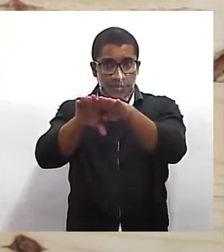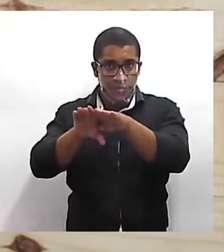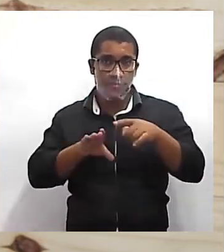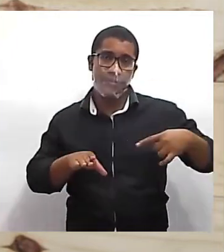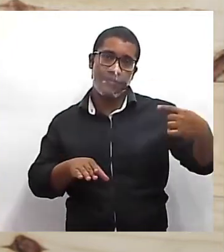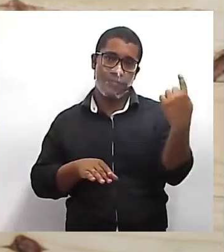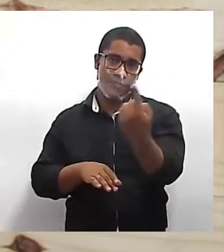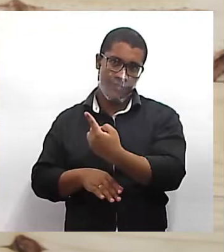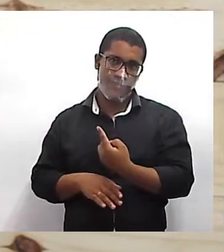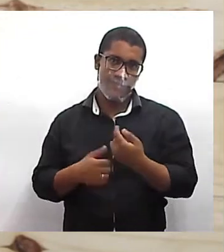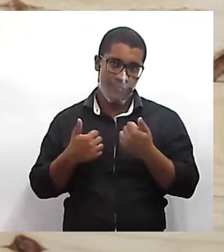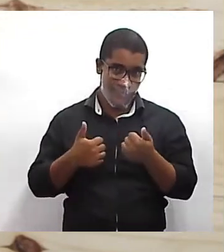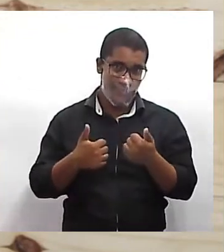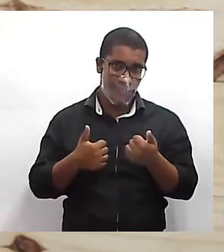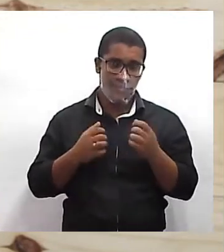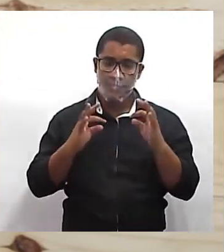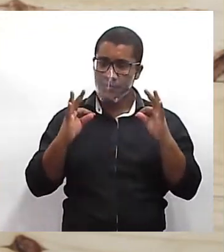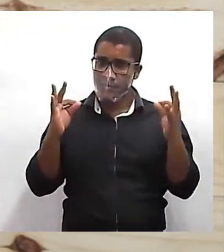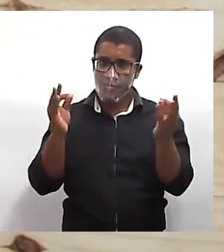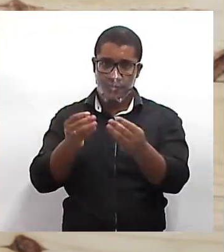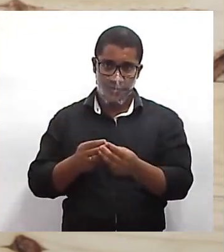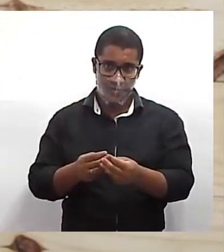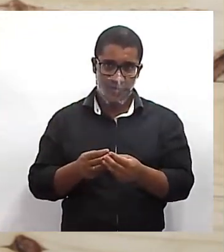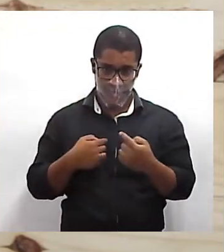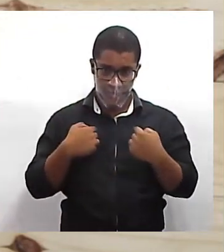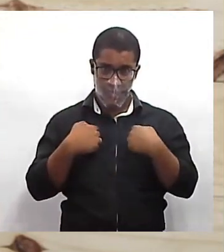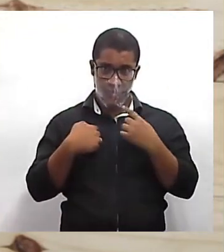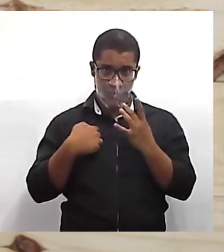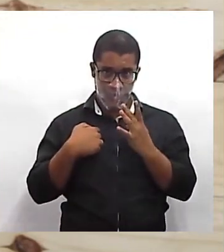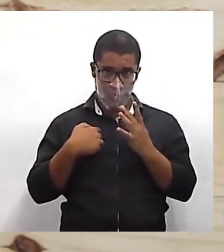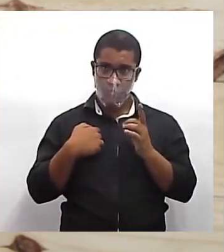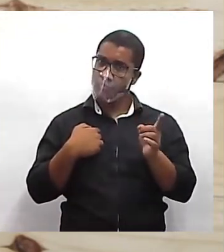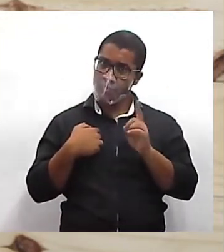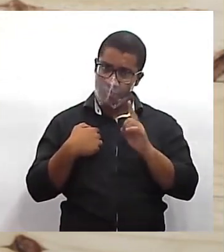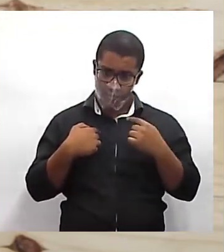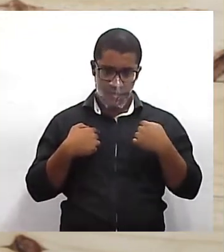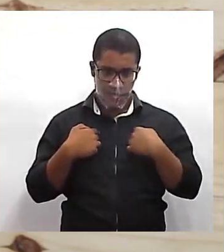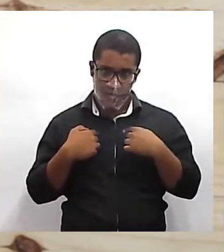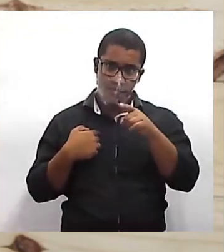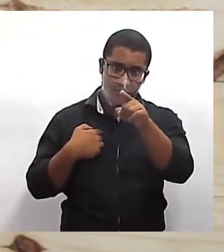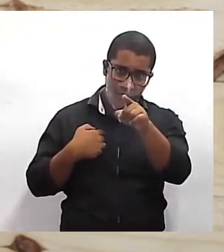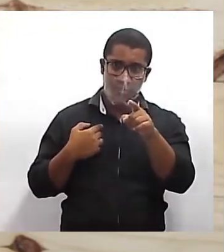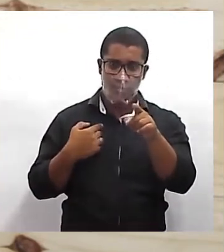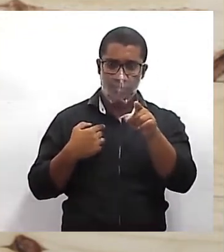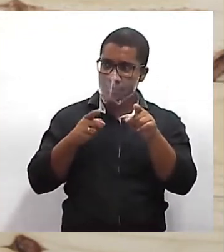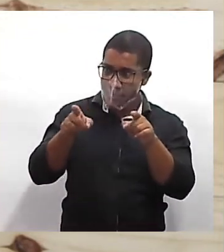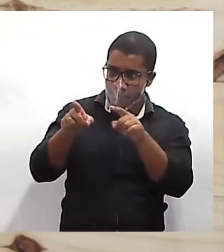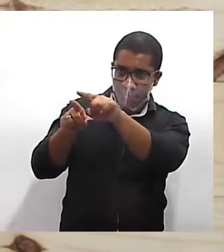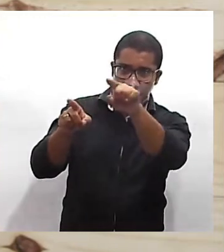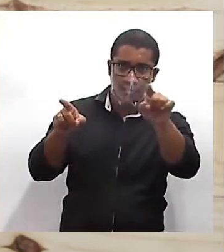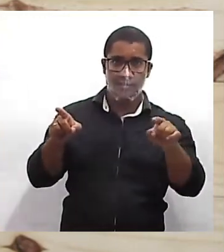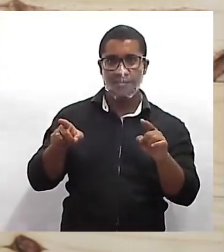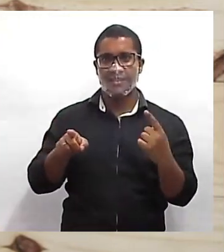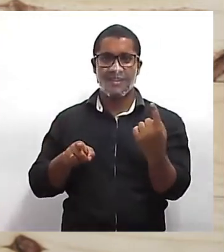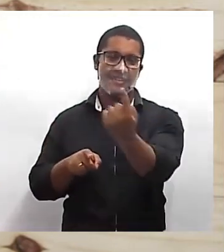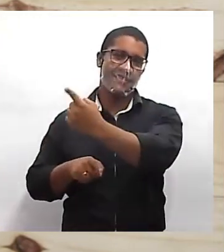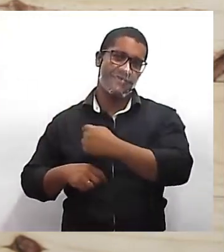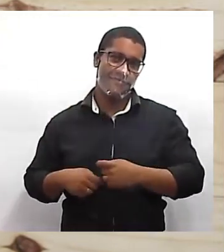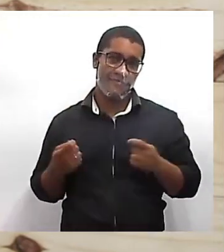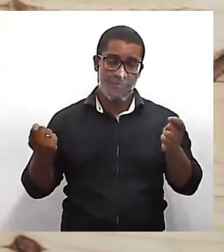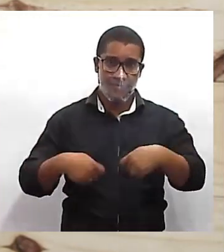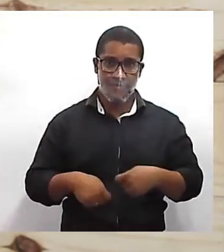nós. Todos nós. Não apenas eu, mas o outro, o você, o ela. E é muito importante. E